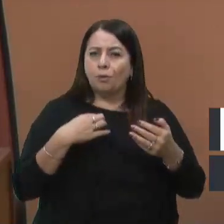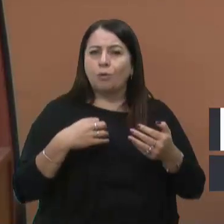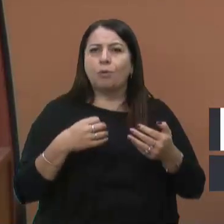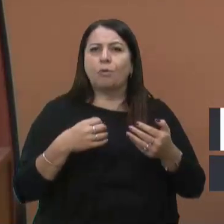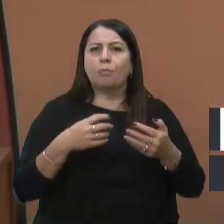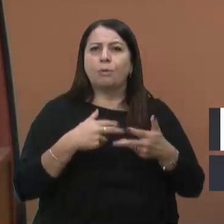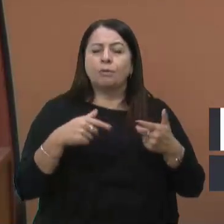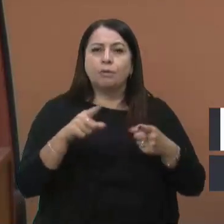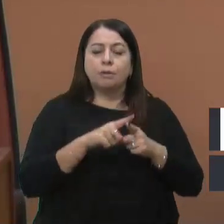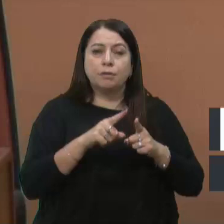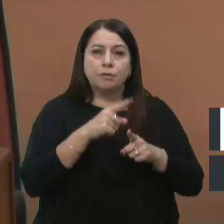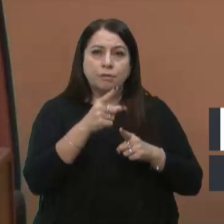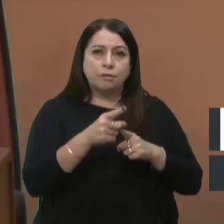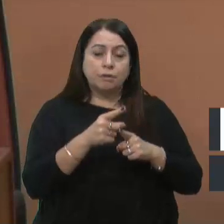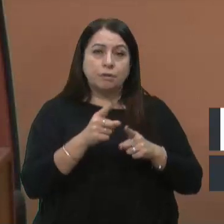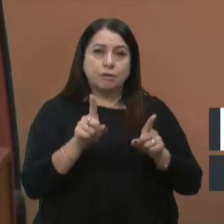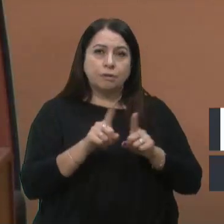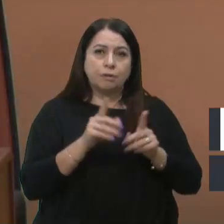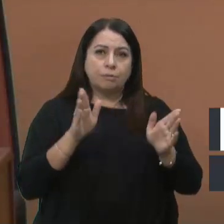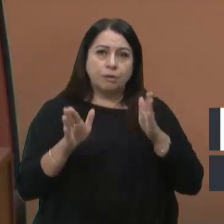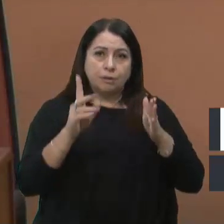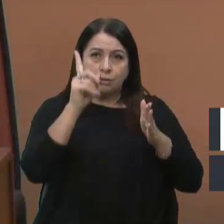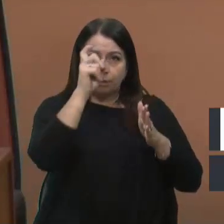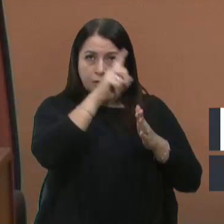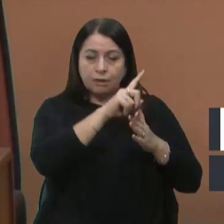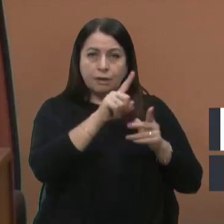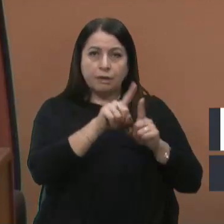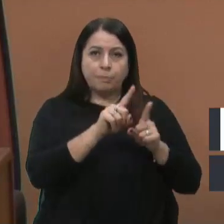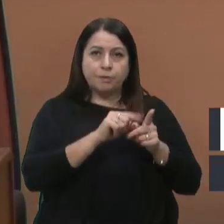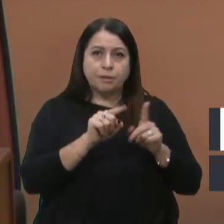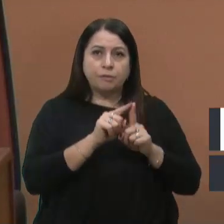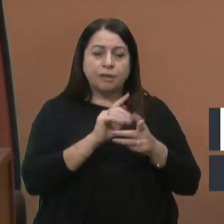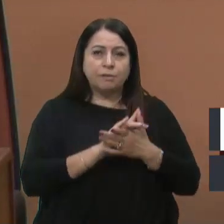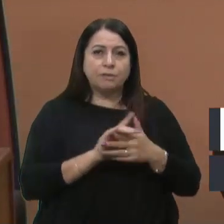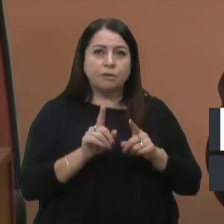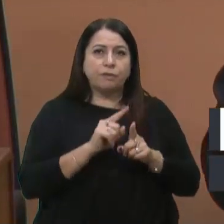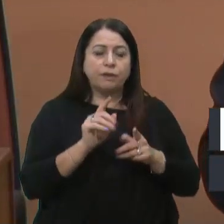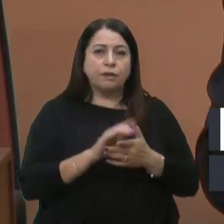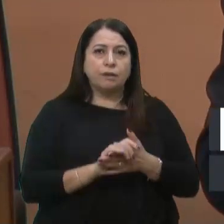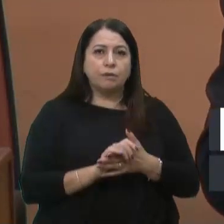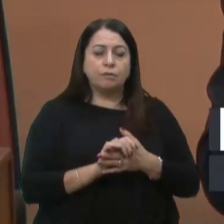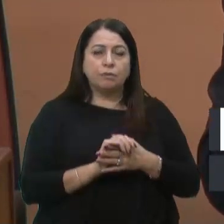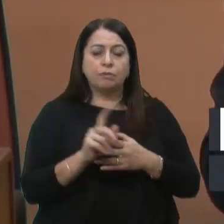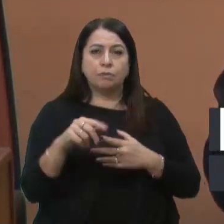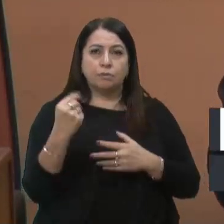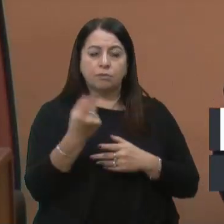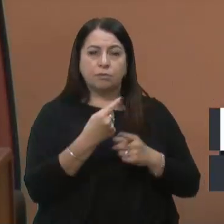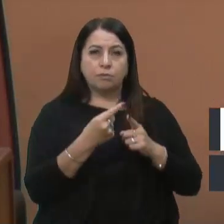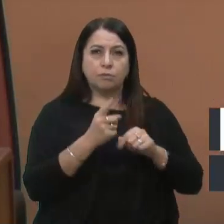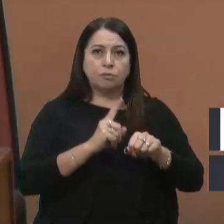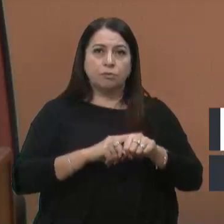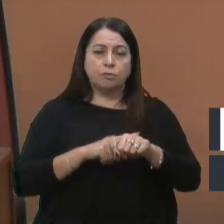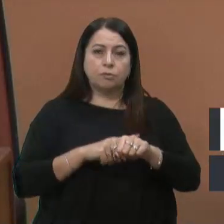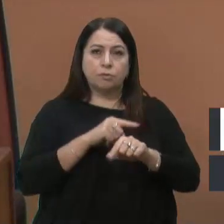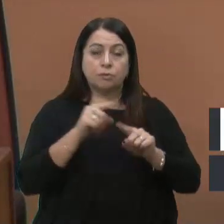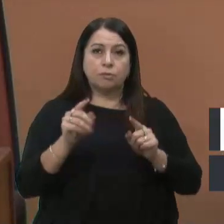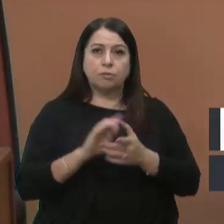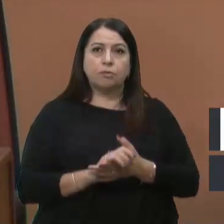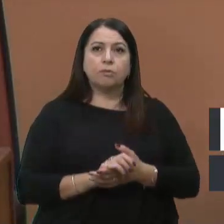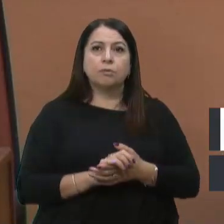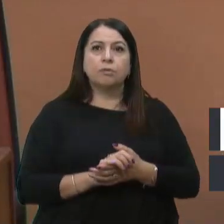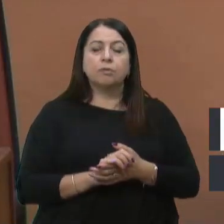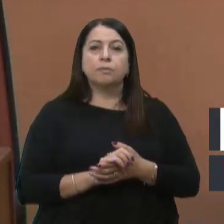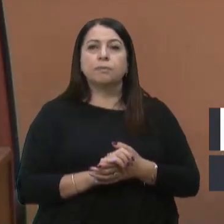donativos naquele período tão difícil que foi a pandemia e também a todos os outros momentos difíceis de